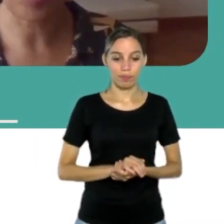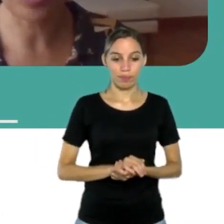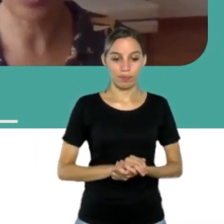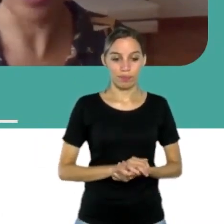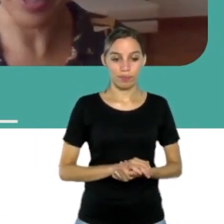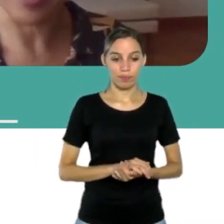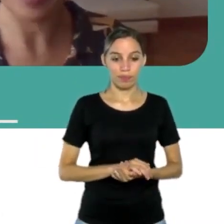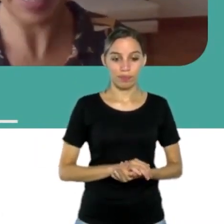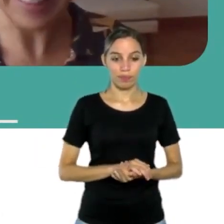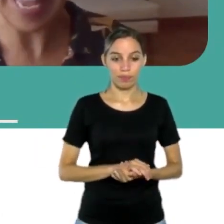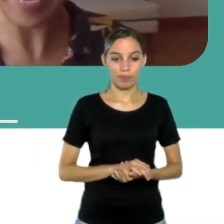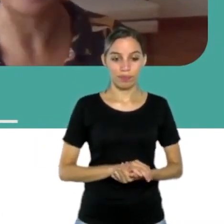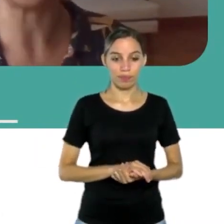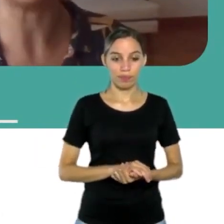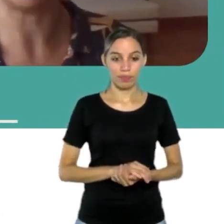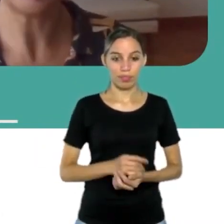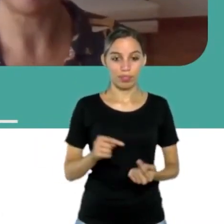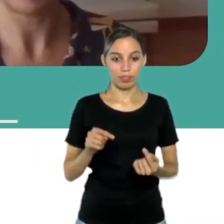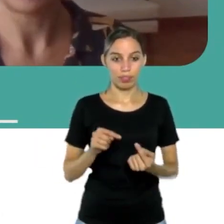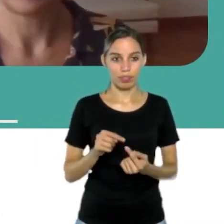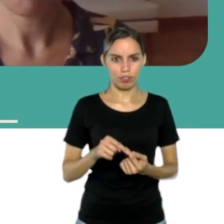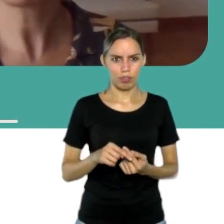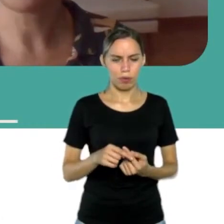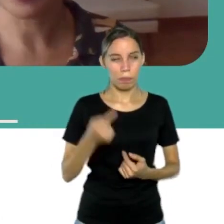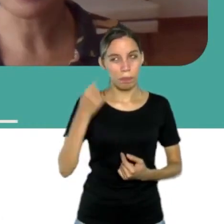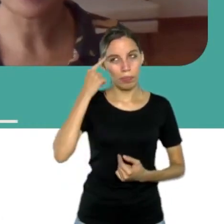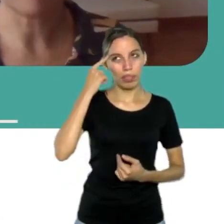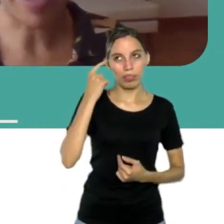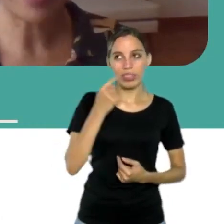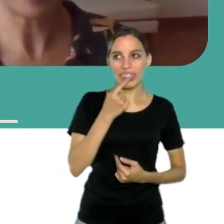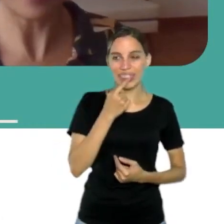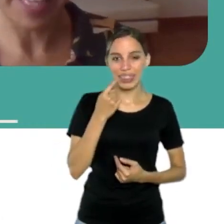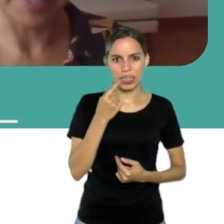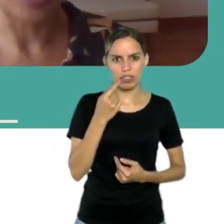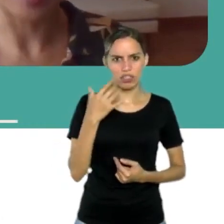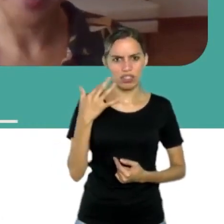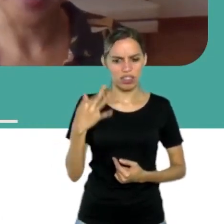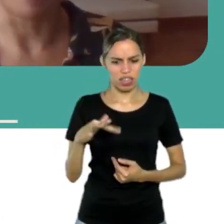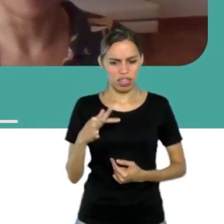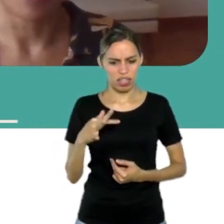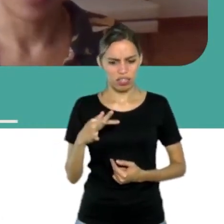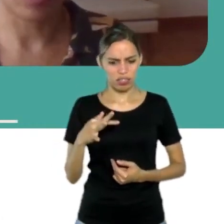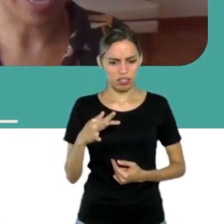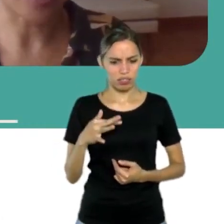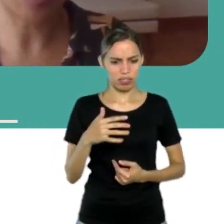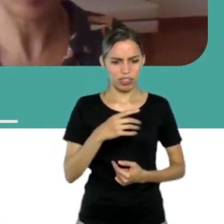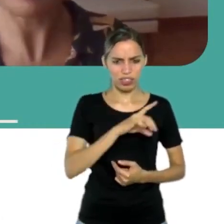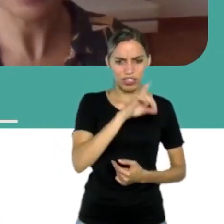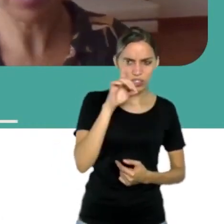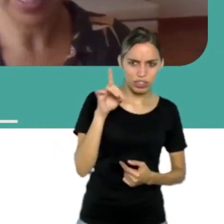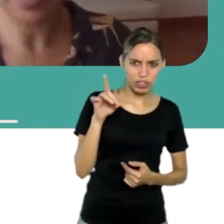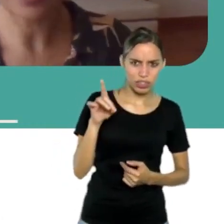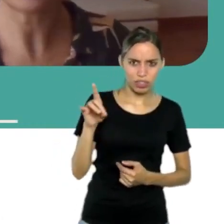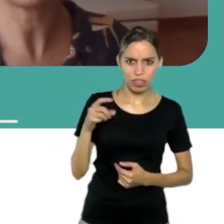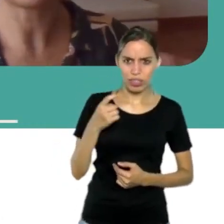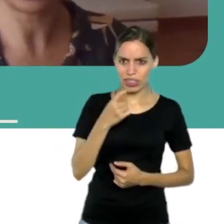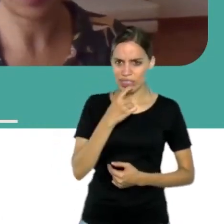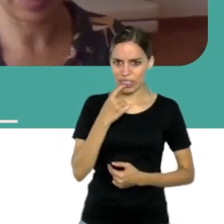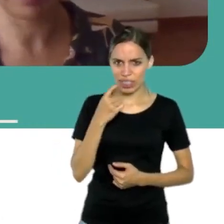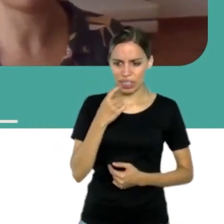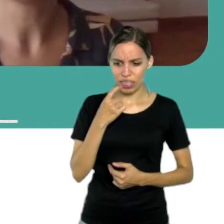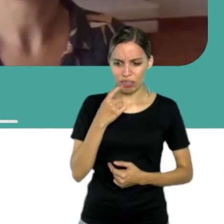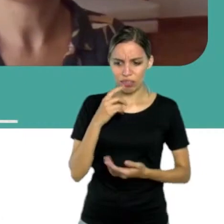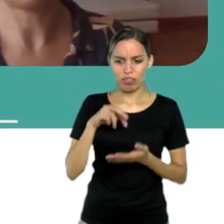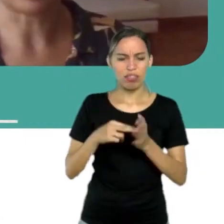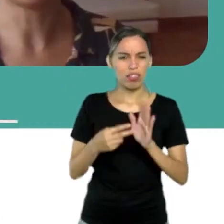agudo, né? Um pouco dolorido, assim, é dente, né? Os dias equivalem a dentes, assim. No caso do poema, são dentes arrancados.